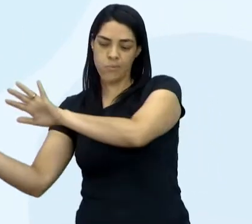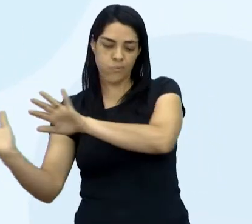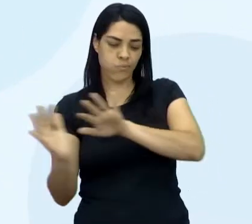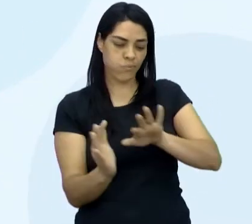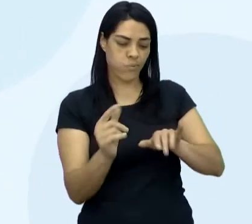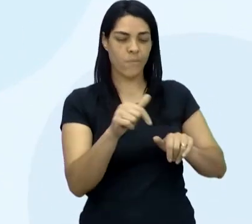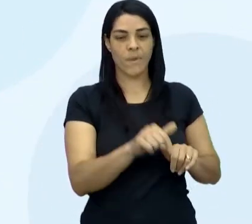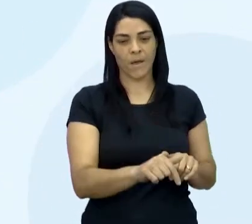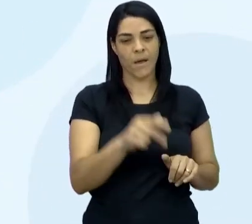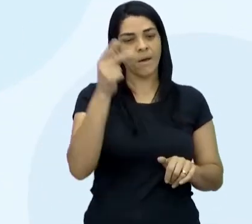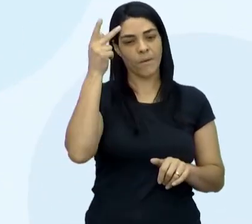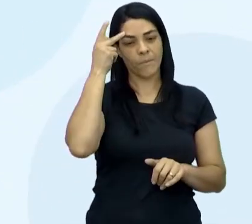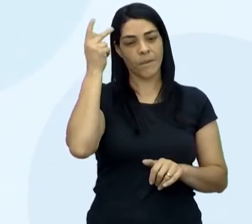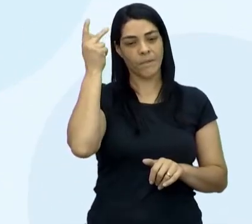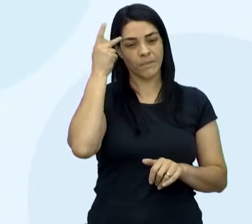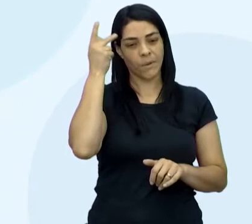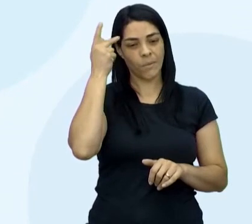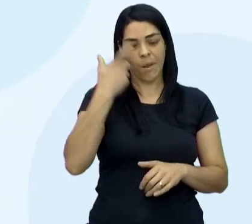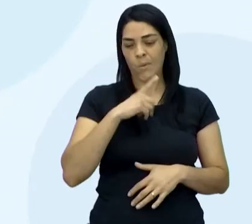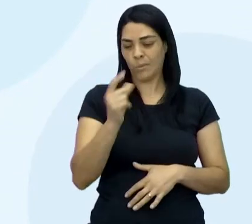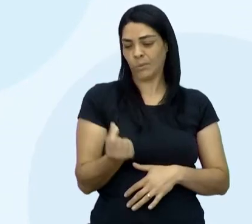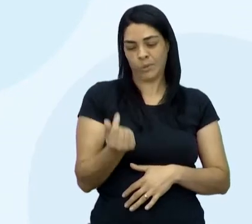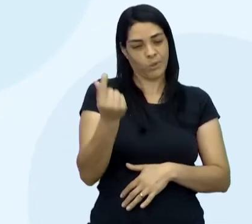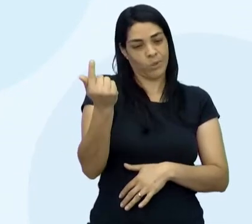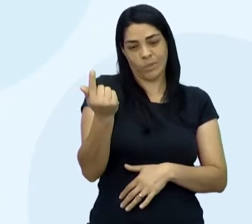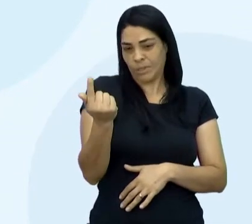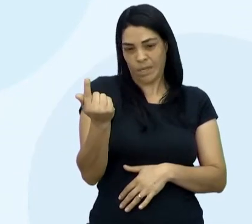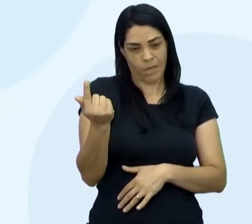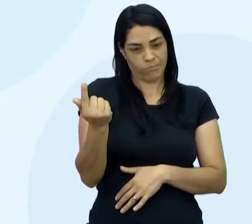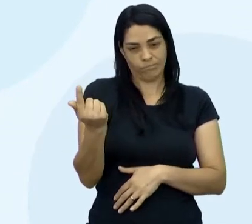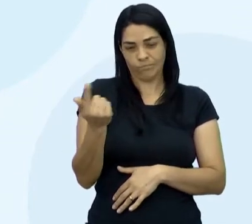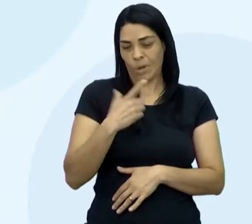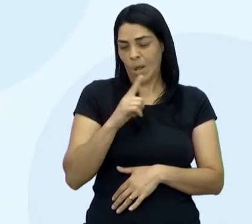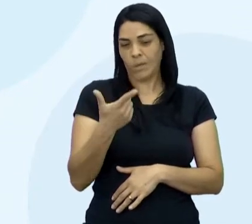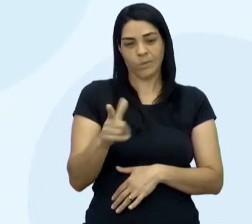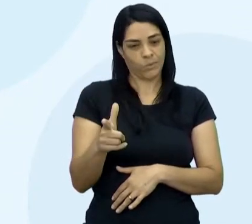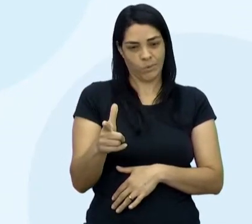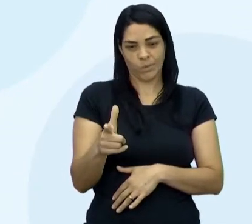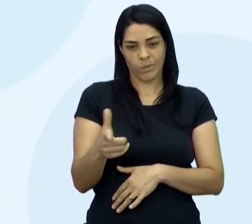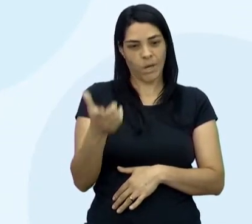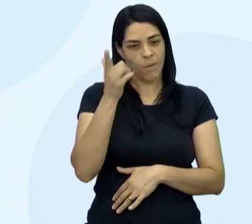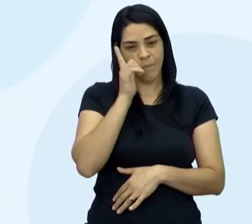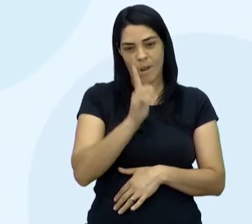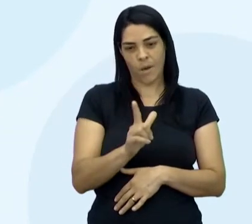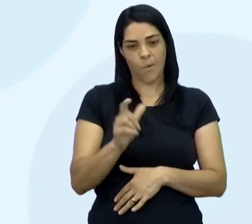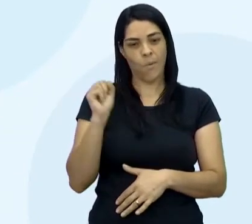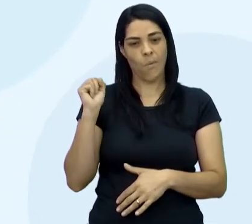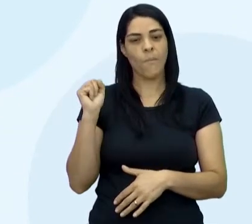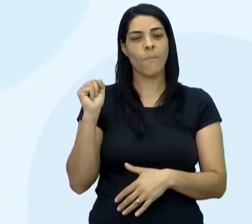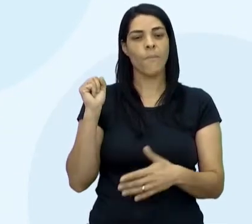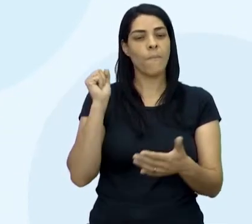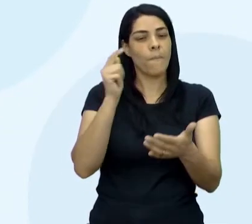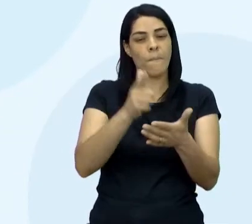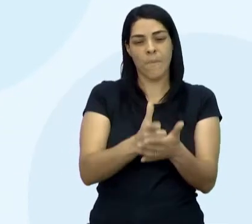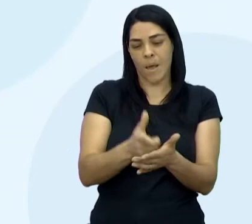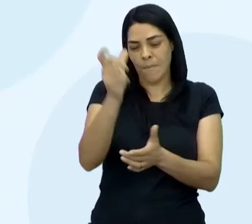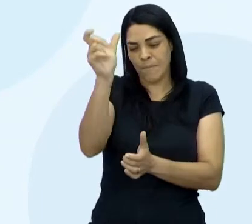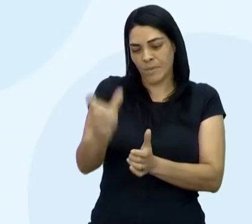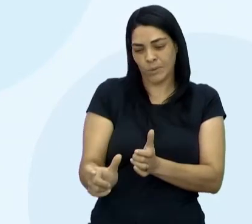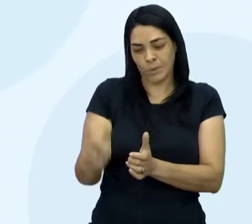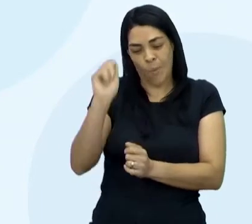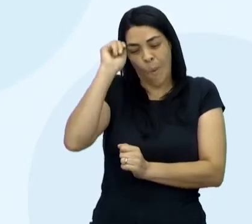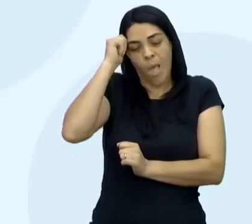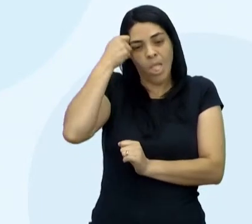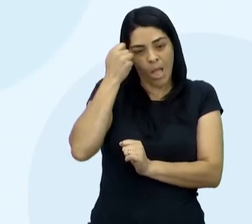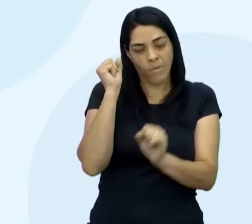não conseguindo eles não tinham dinheiro bastante para adquirir negros para serem escravizados aqui então para eles eram muito mais